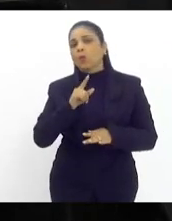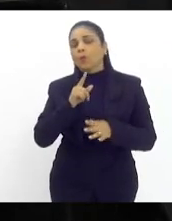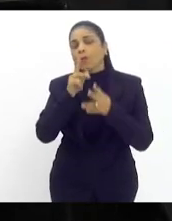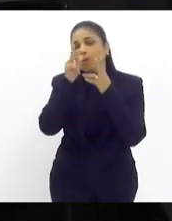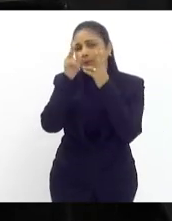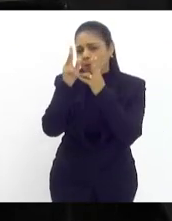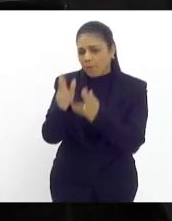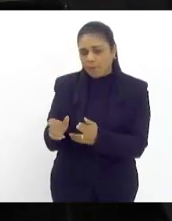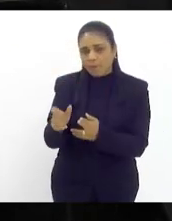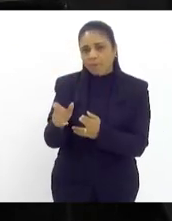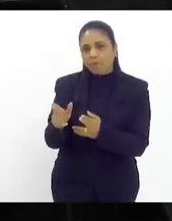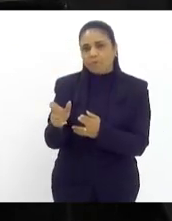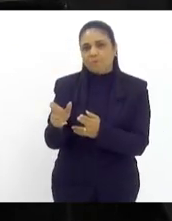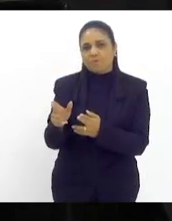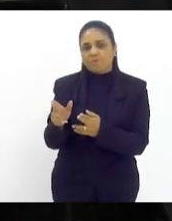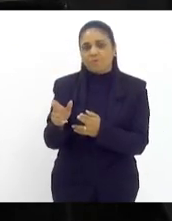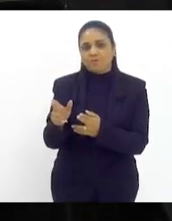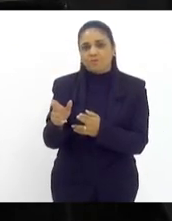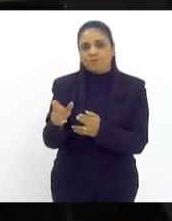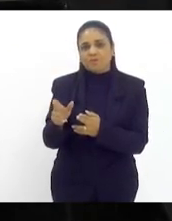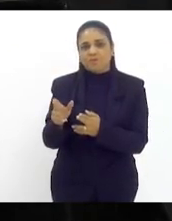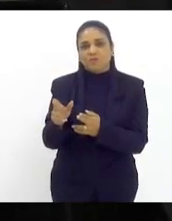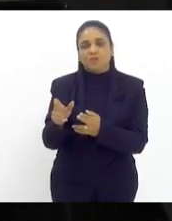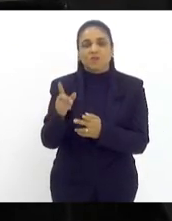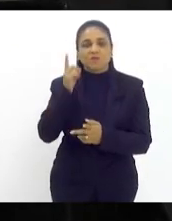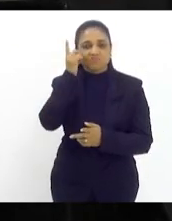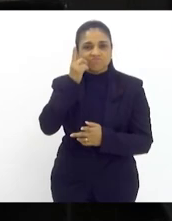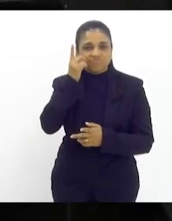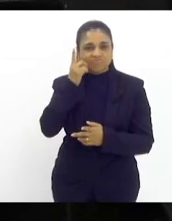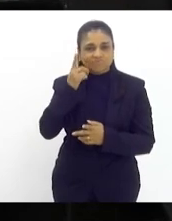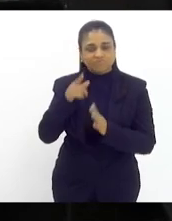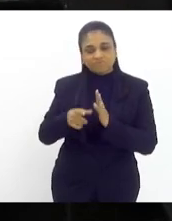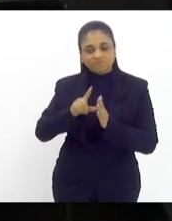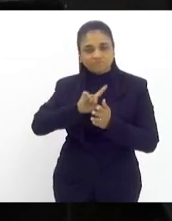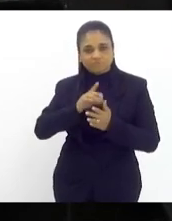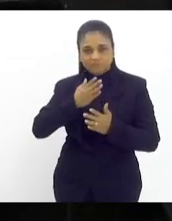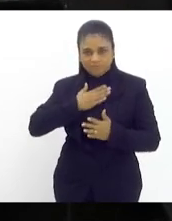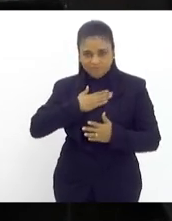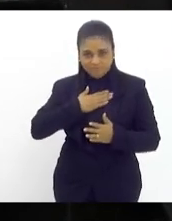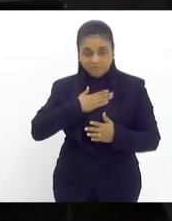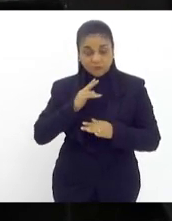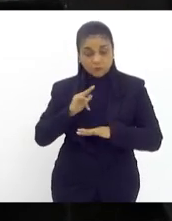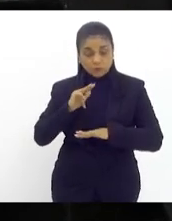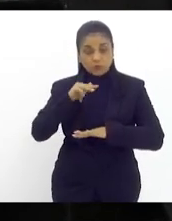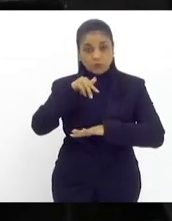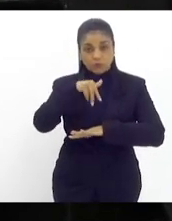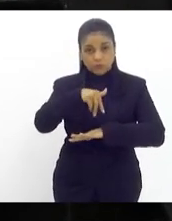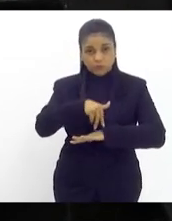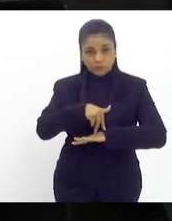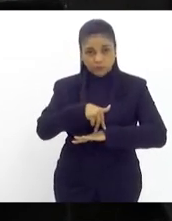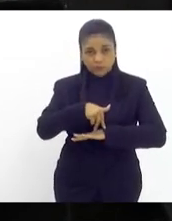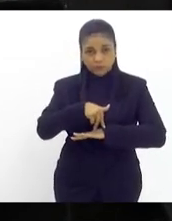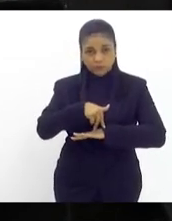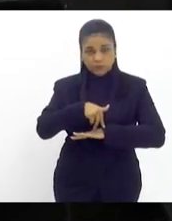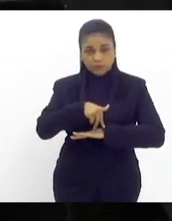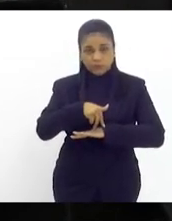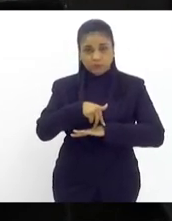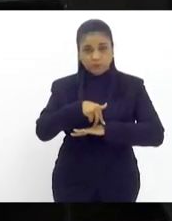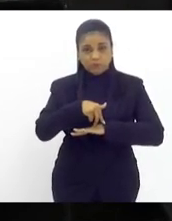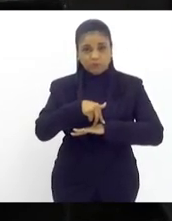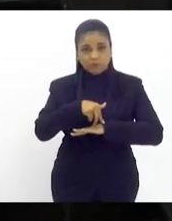que trouxe os colegas deputados que me antecederam subo aqui nessa